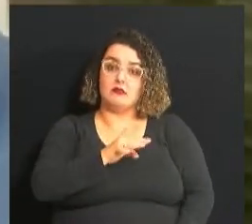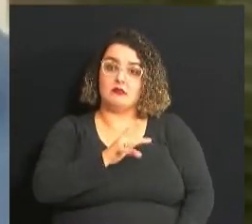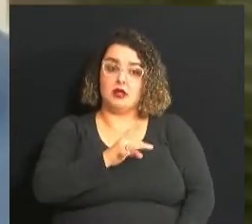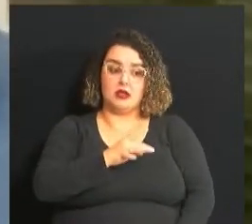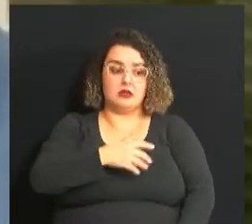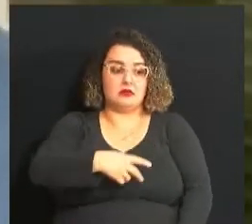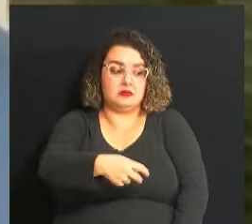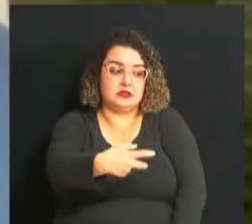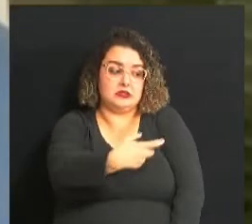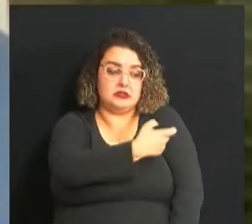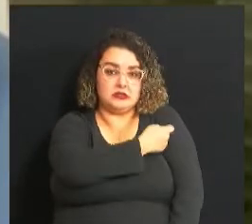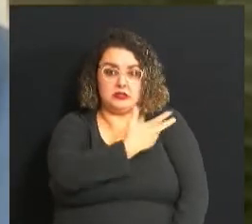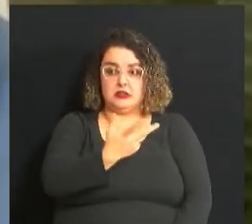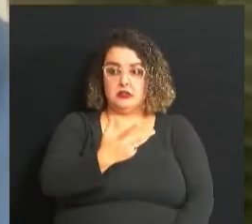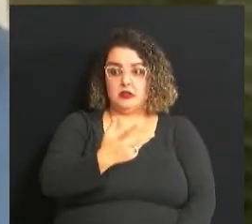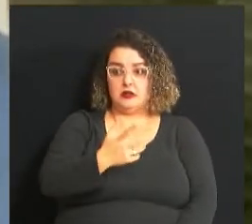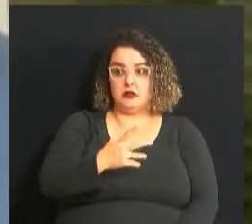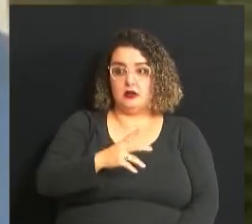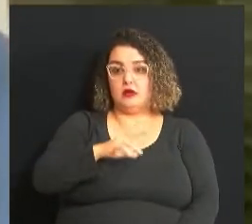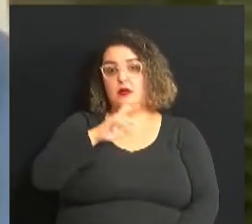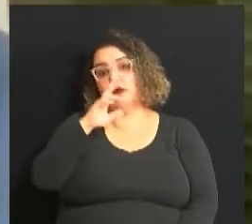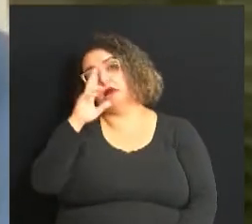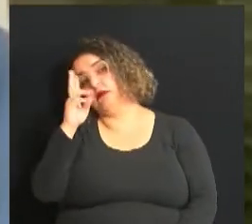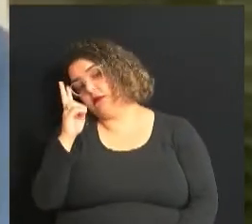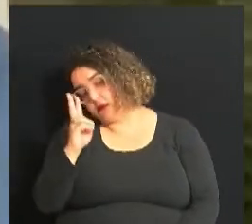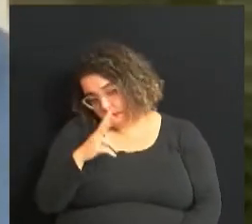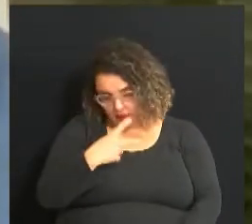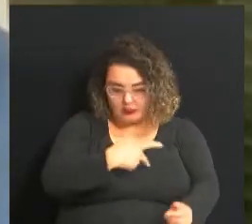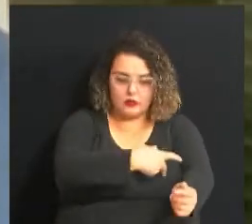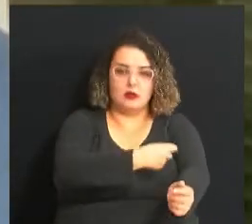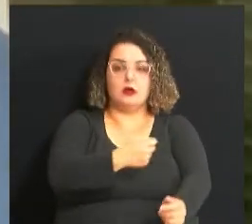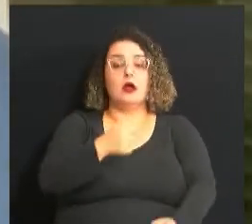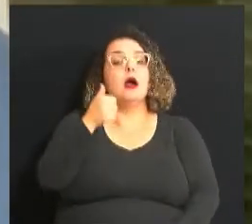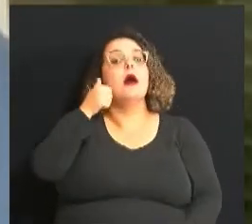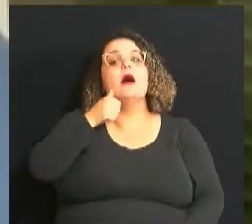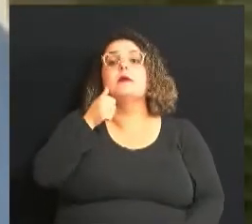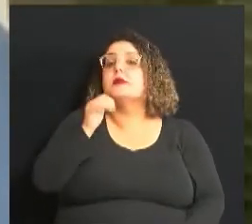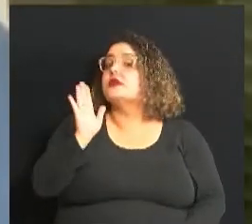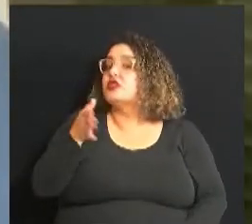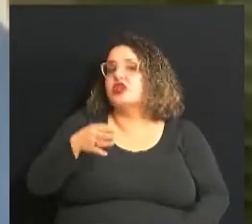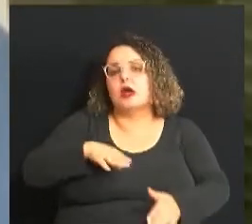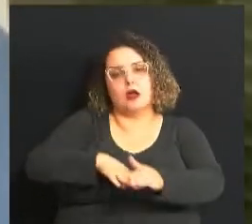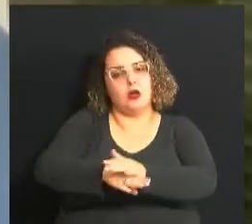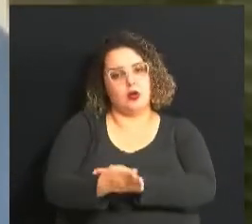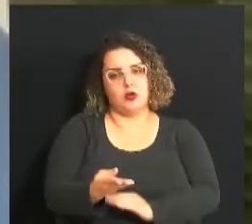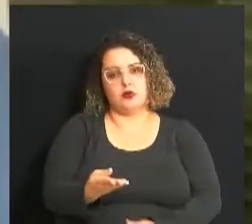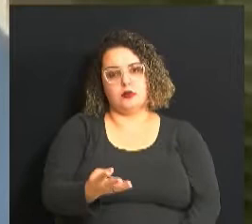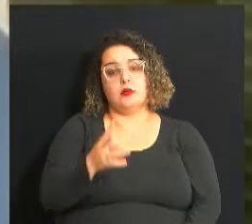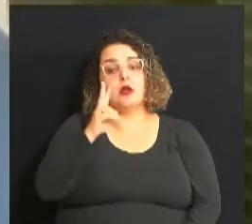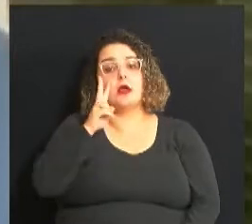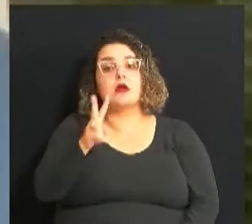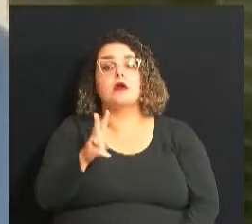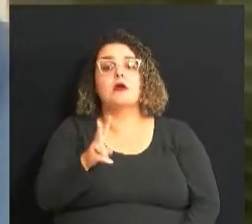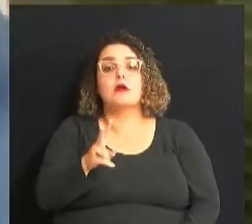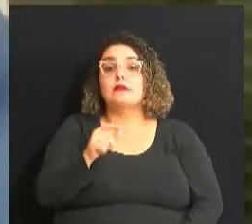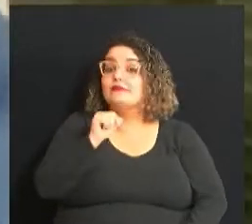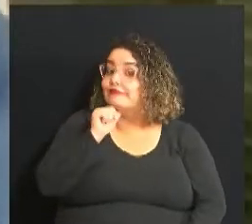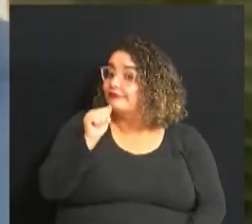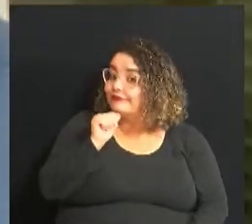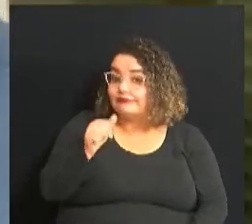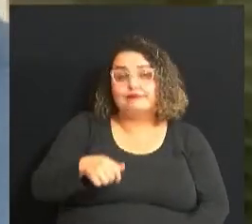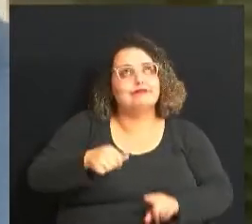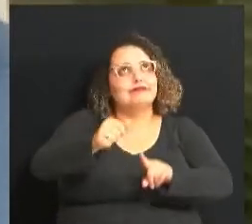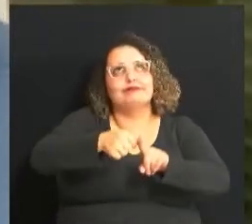ele desmaia quando tem que pegar a veia dele. A menina já está acostumada a ver sangue todos os meses. Então,